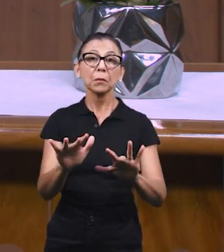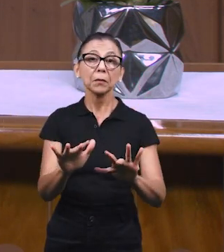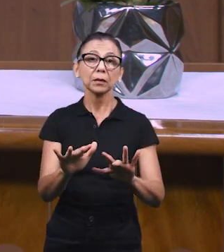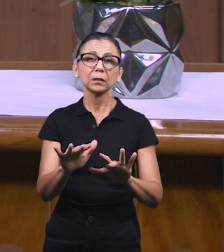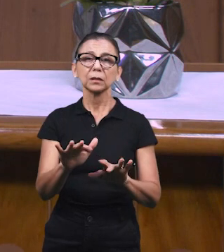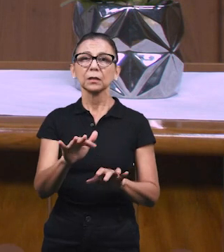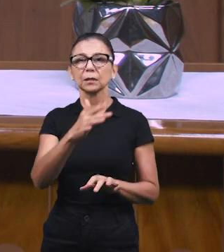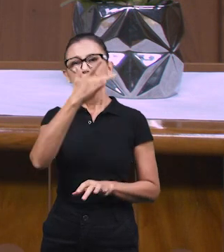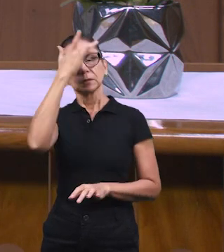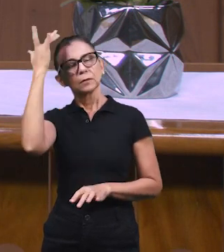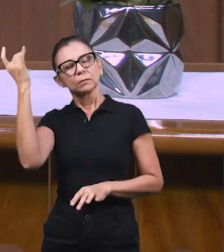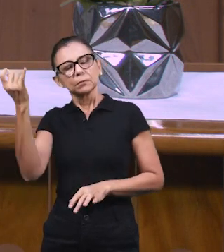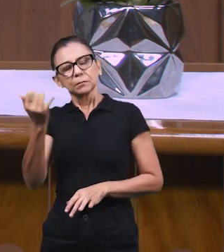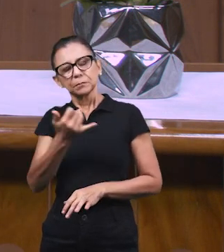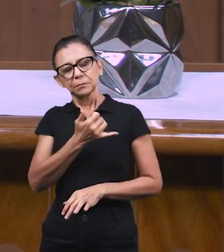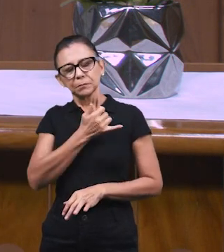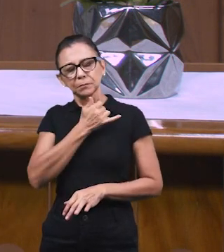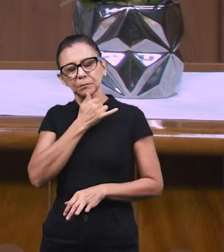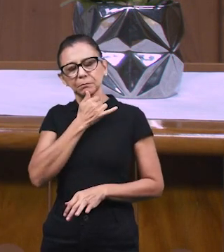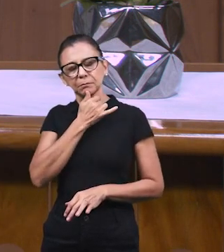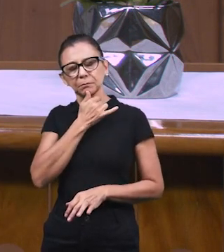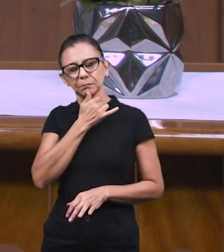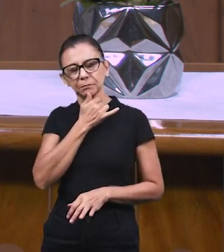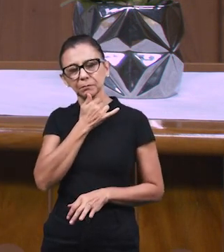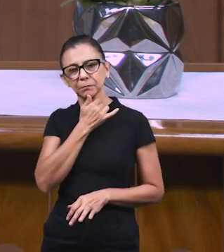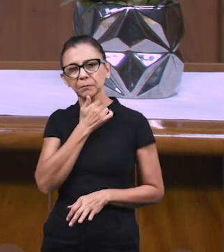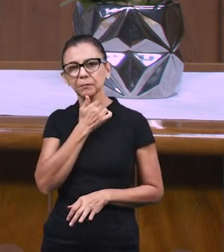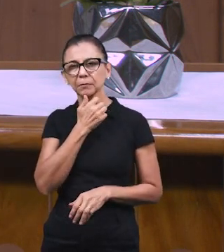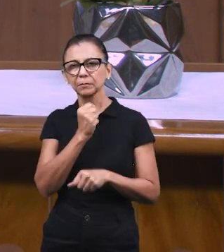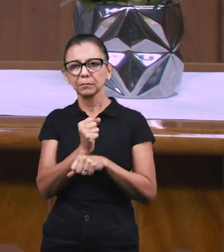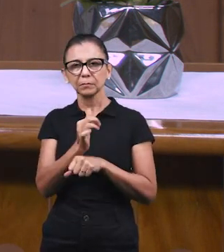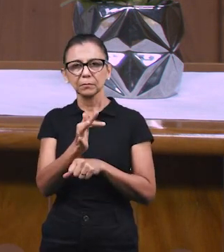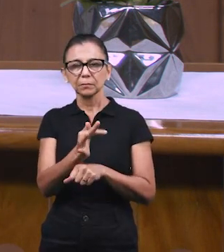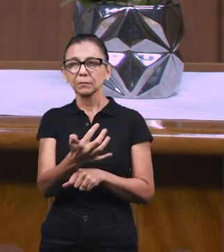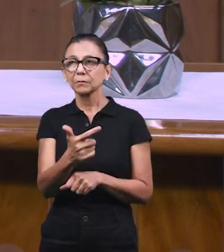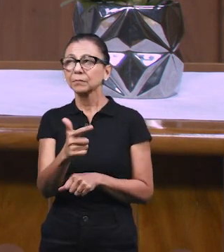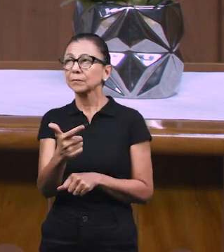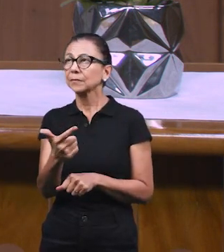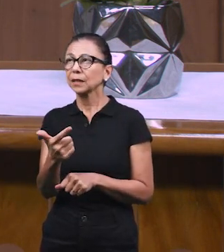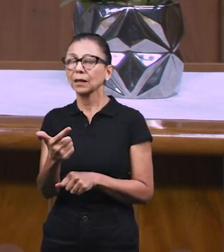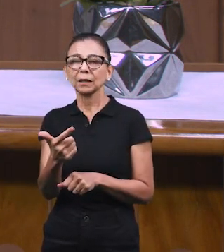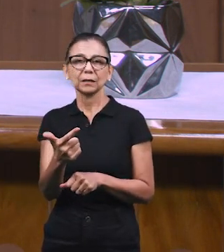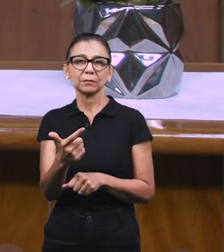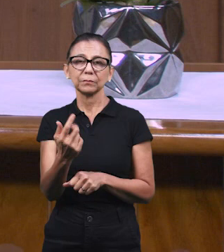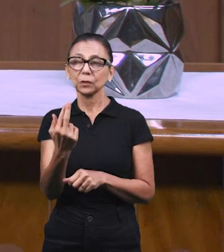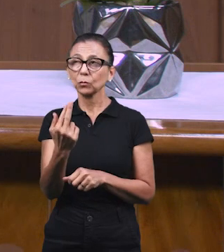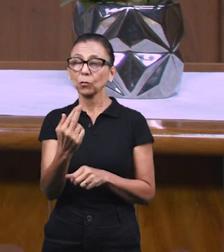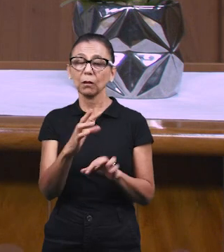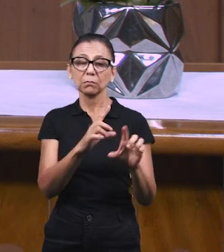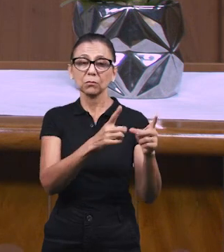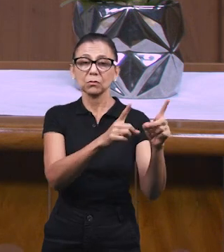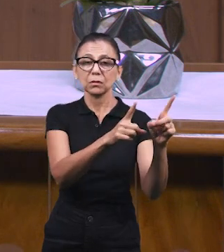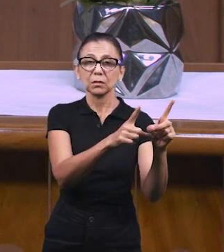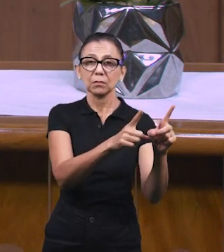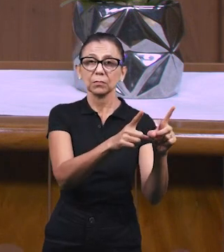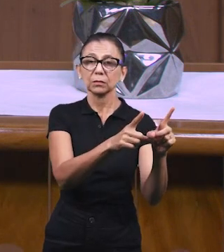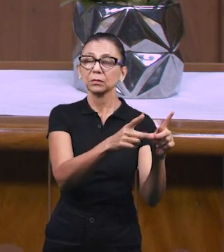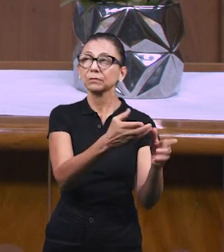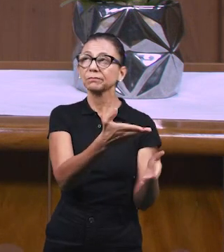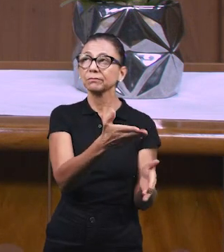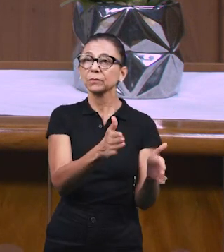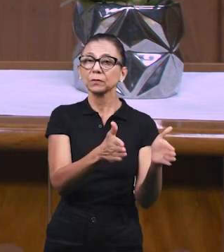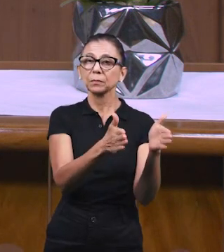que estão tristes, aqueles que estão desesperançosos, como aqueles dois discípulos estavam naquela